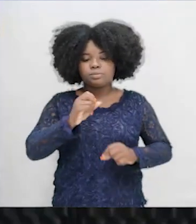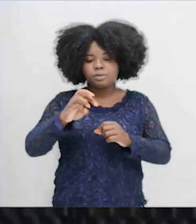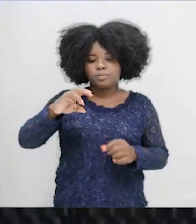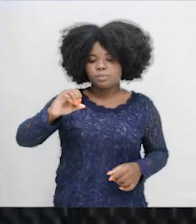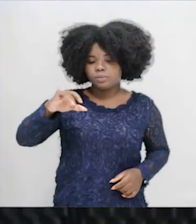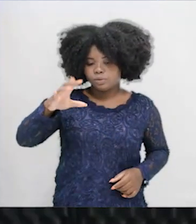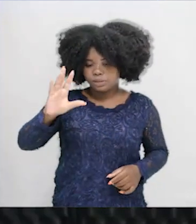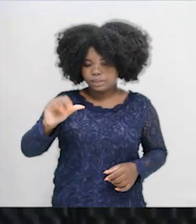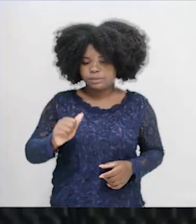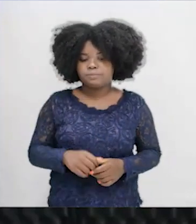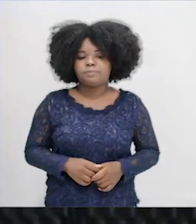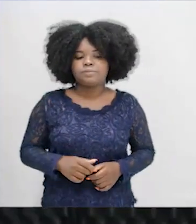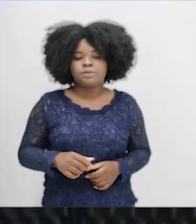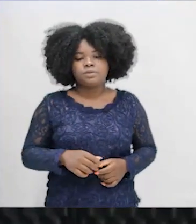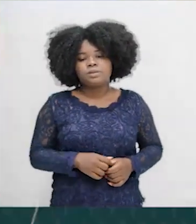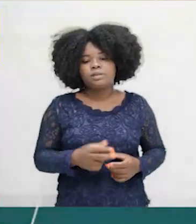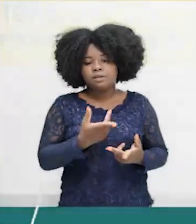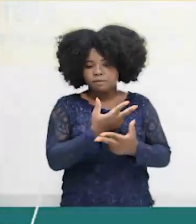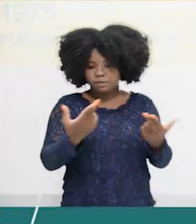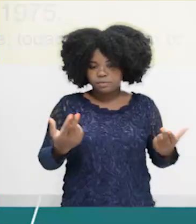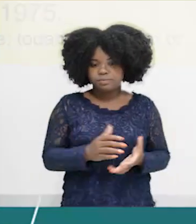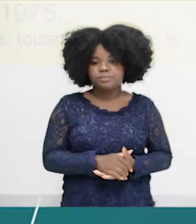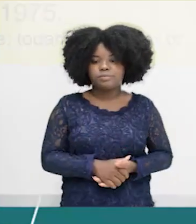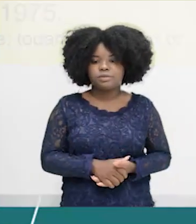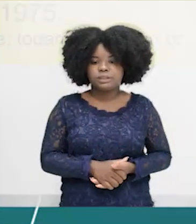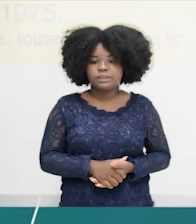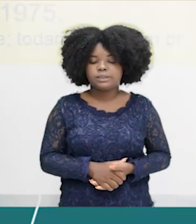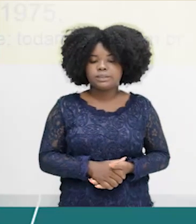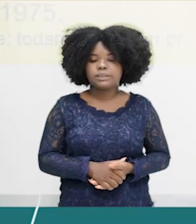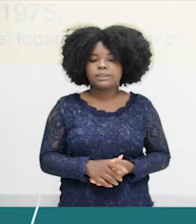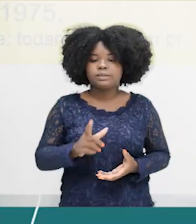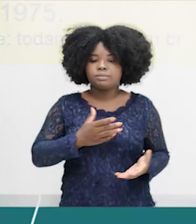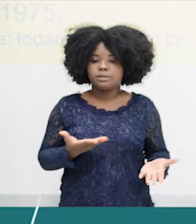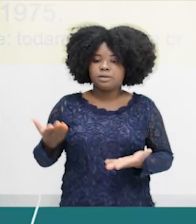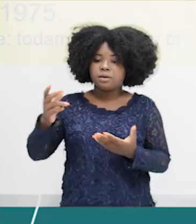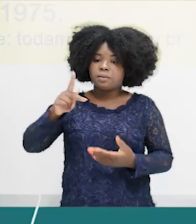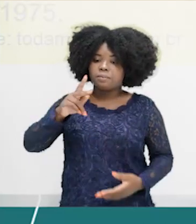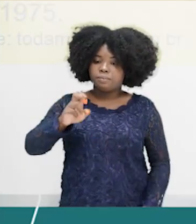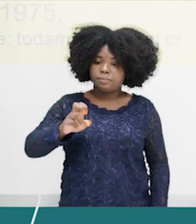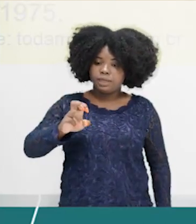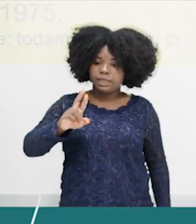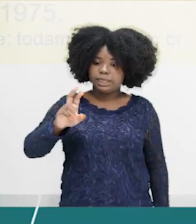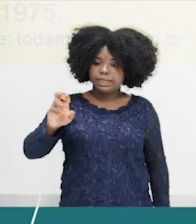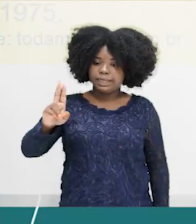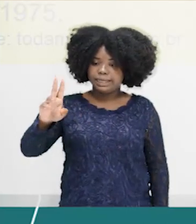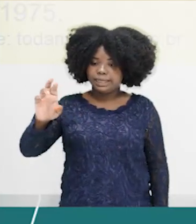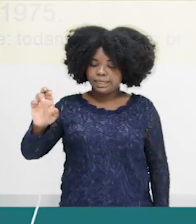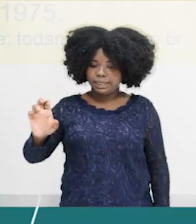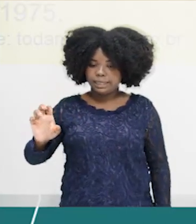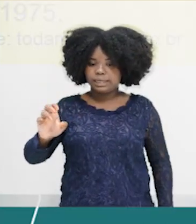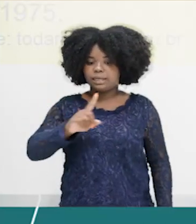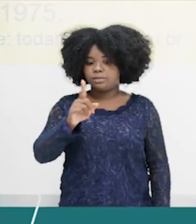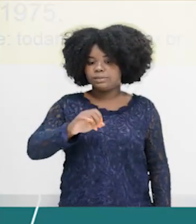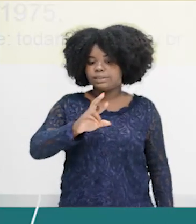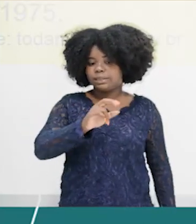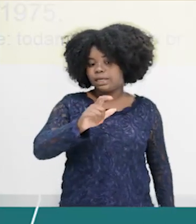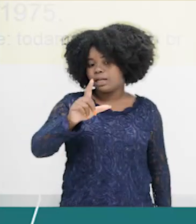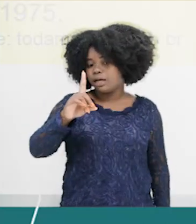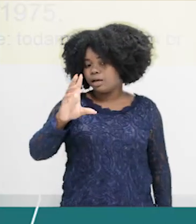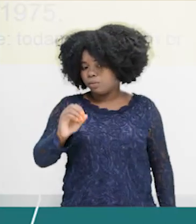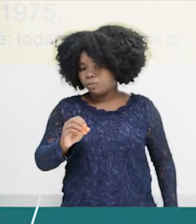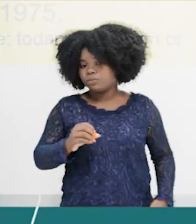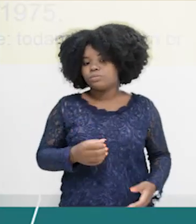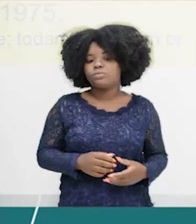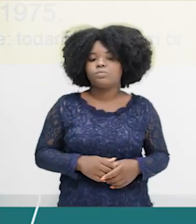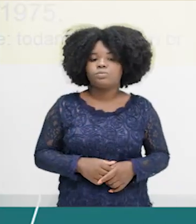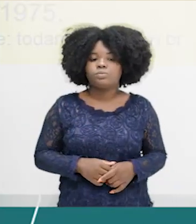personagens icônicos como Cebolinha, Cascão, entre outros. Está aqui a Turma do Pererê, que é do Ziraldo, que é o mesmo autor do Menino